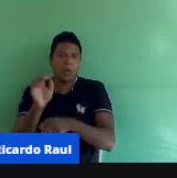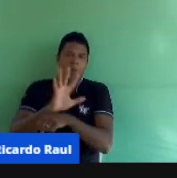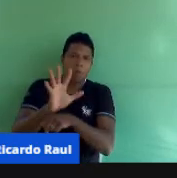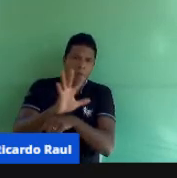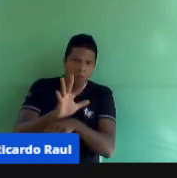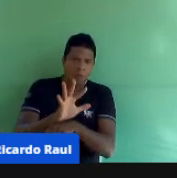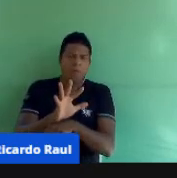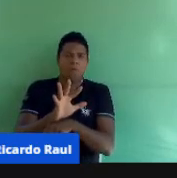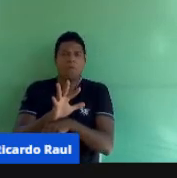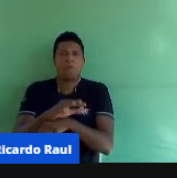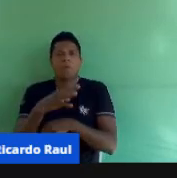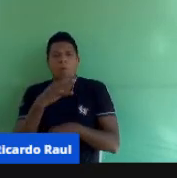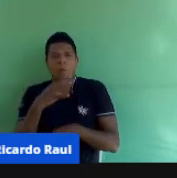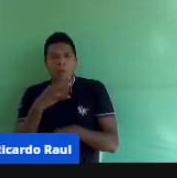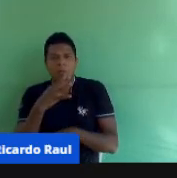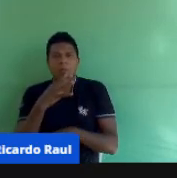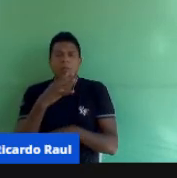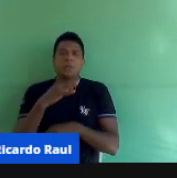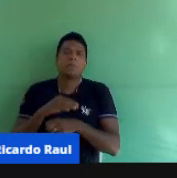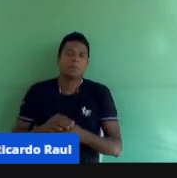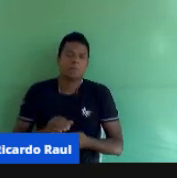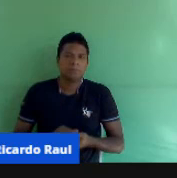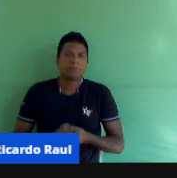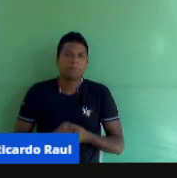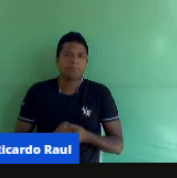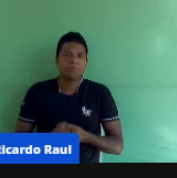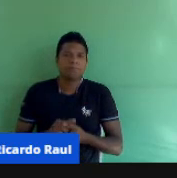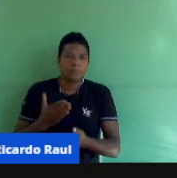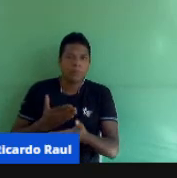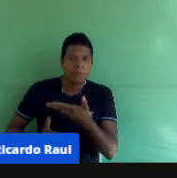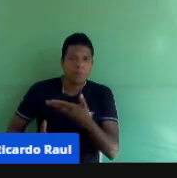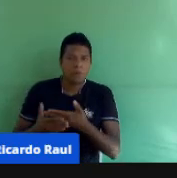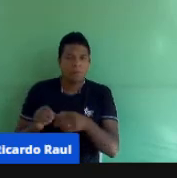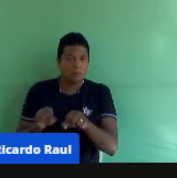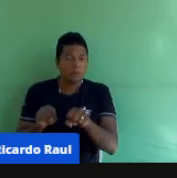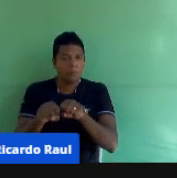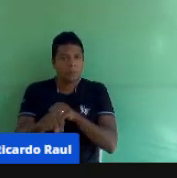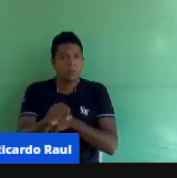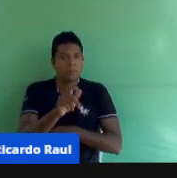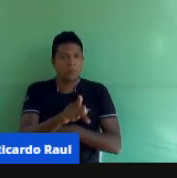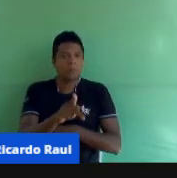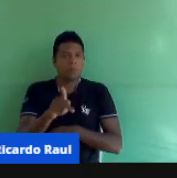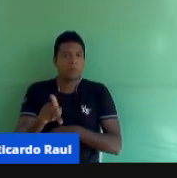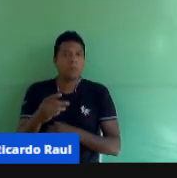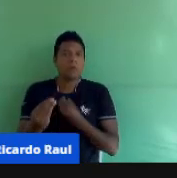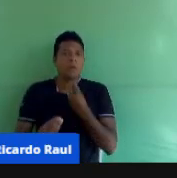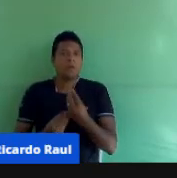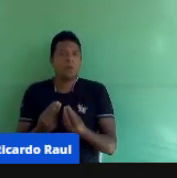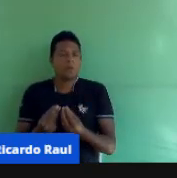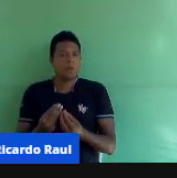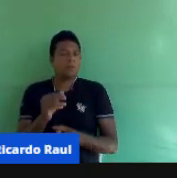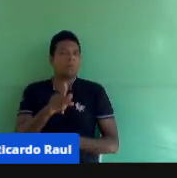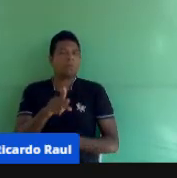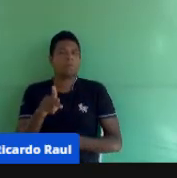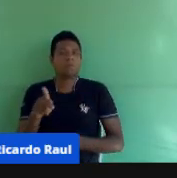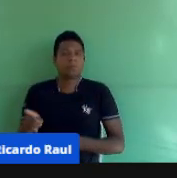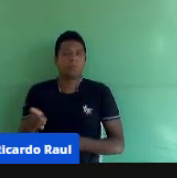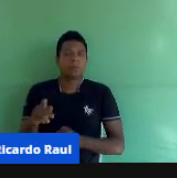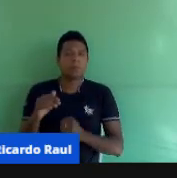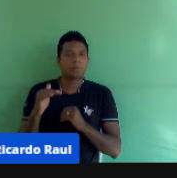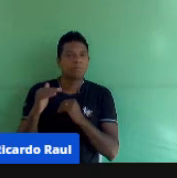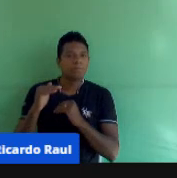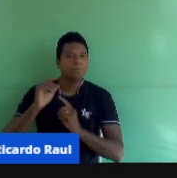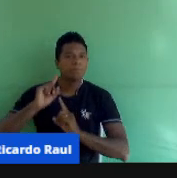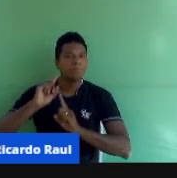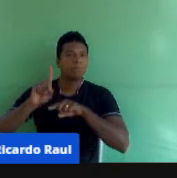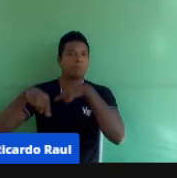fazer especializado, ele se relaciona à formação do professor. Como que o professor vai evoluir nesse